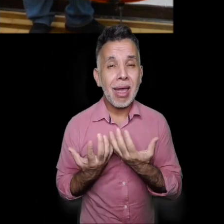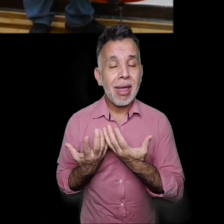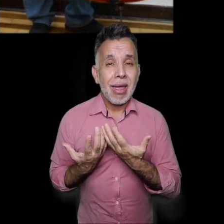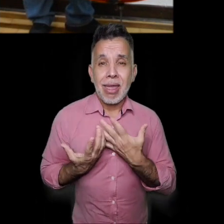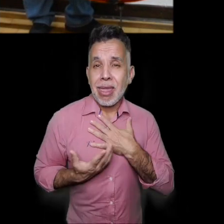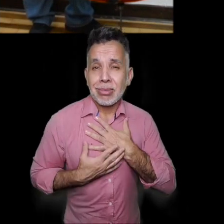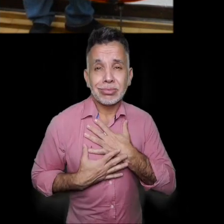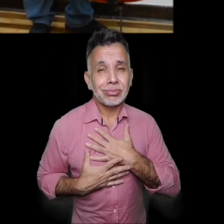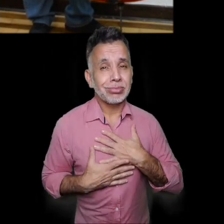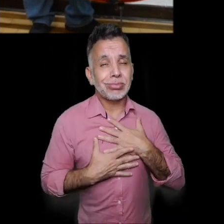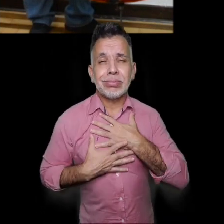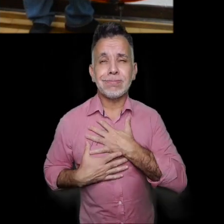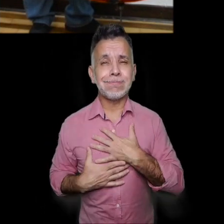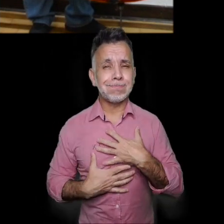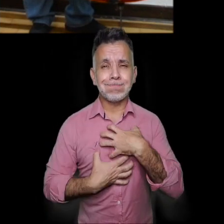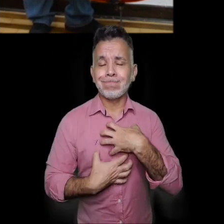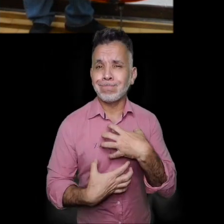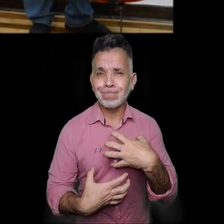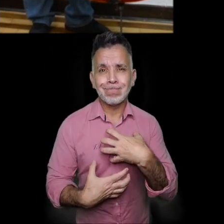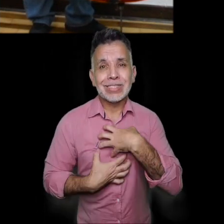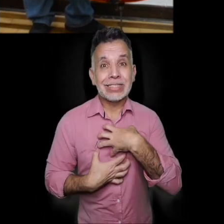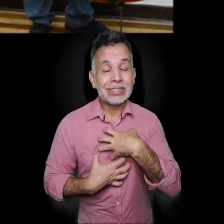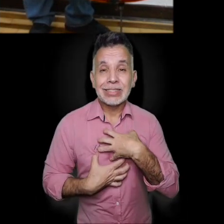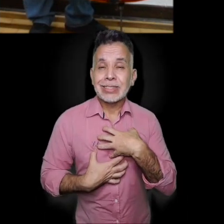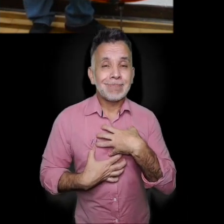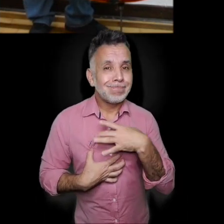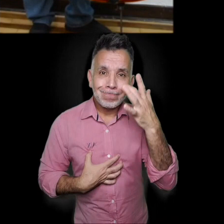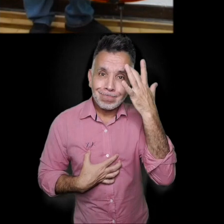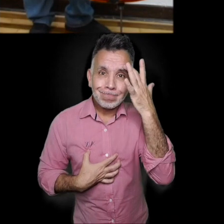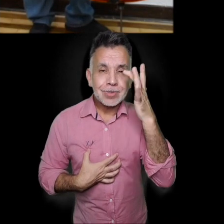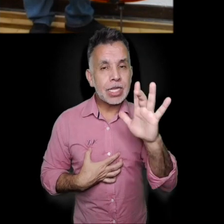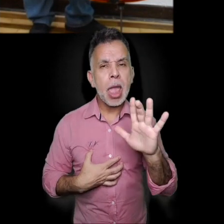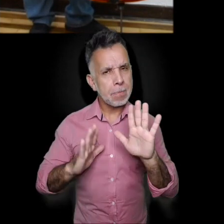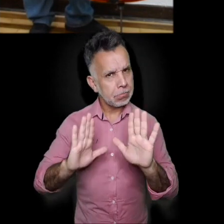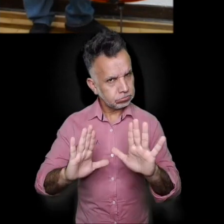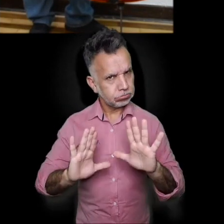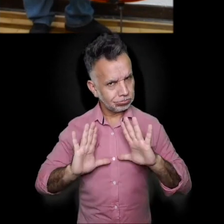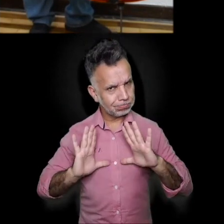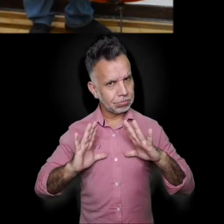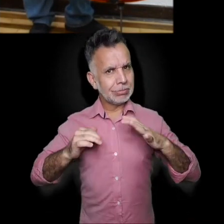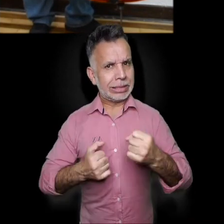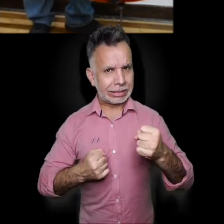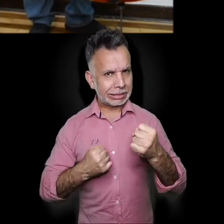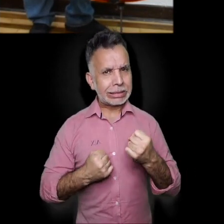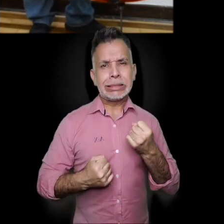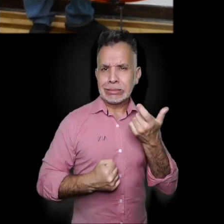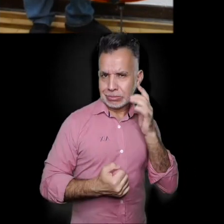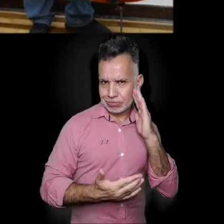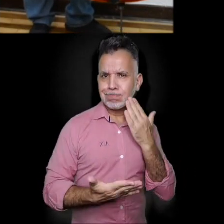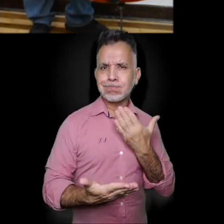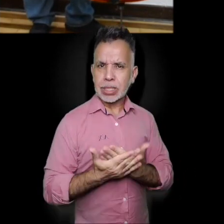agora, eu juro que não sei. Criei coragem, fui até o